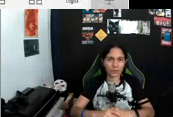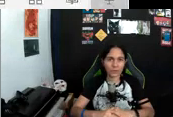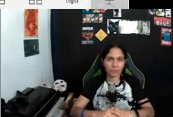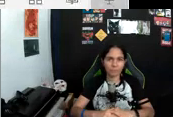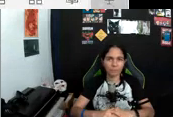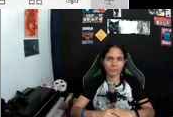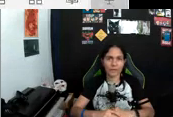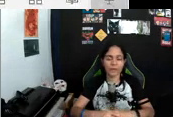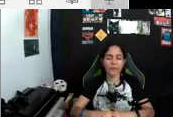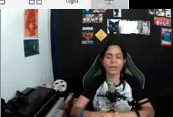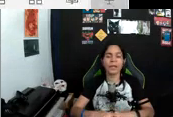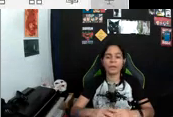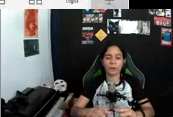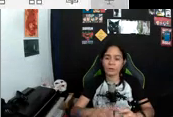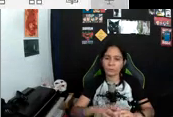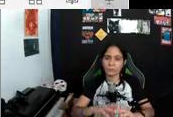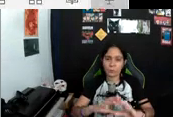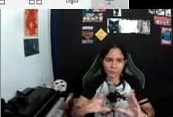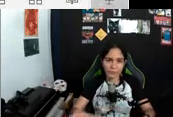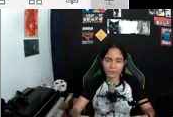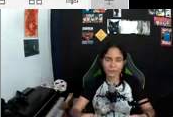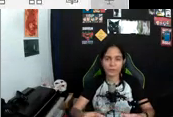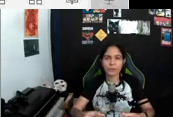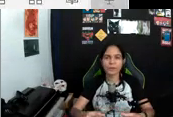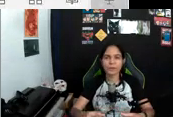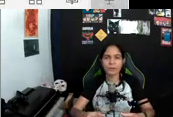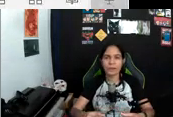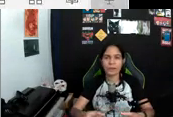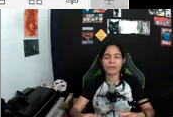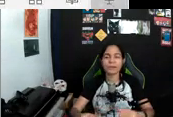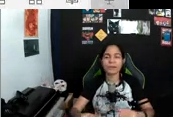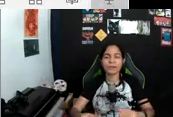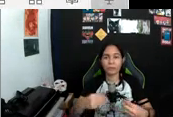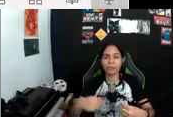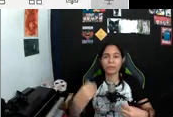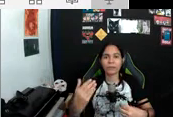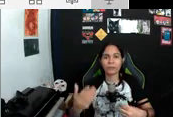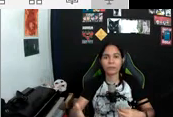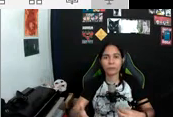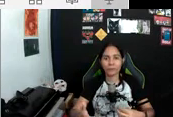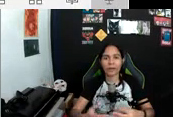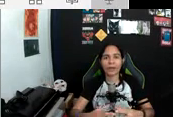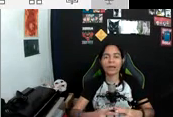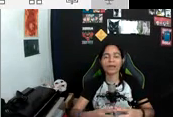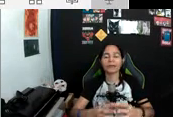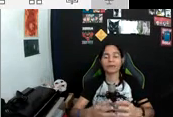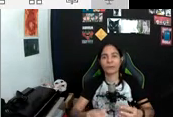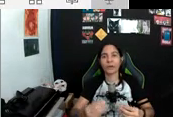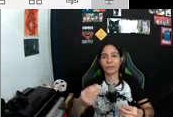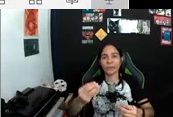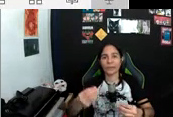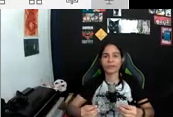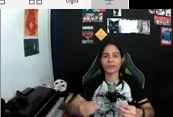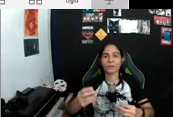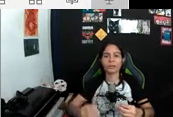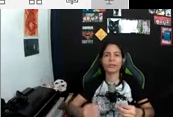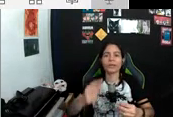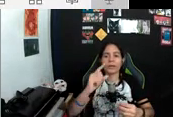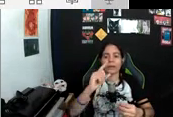lá e denunciou, tá? Lógico, como eu falei, são situações diferentes. O sentido que eu fui falar foi só